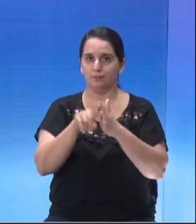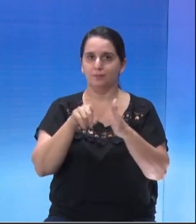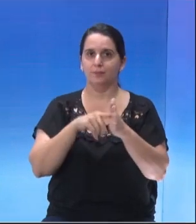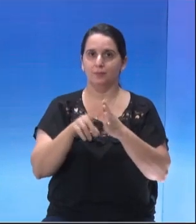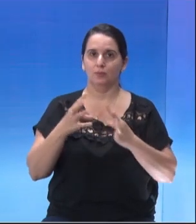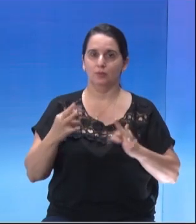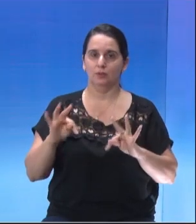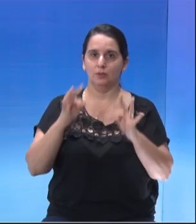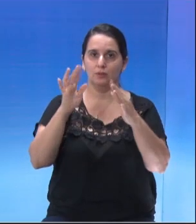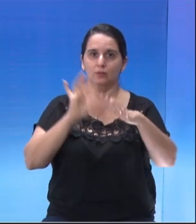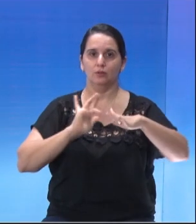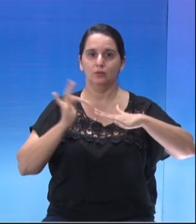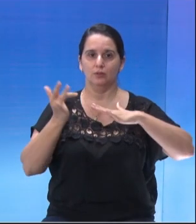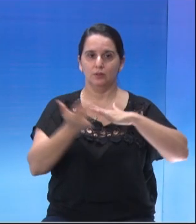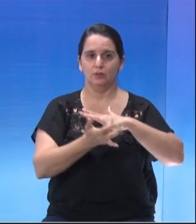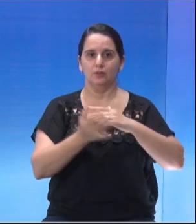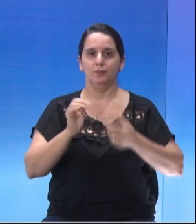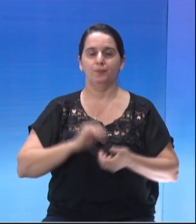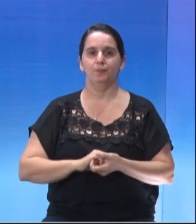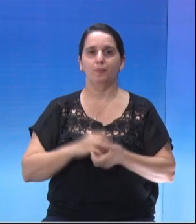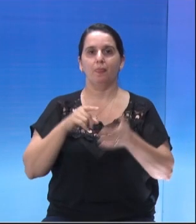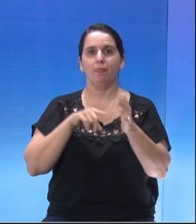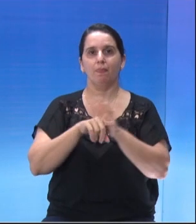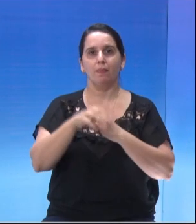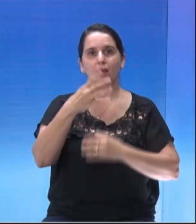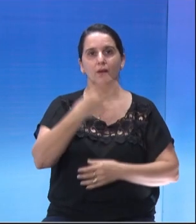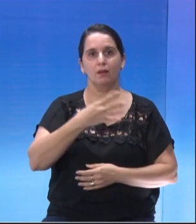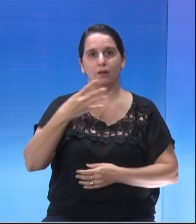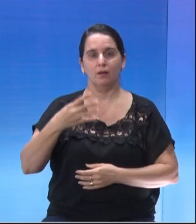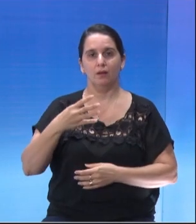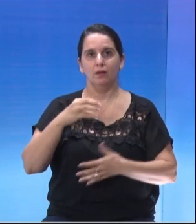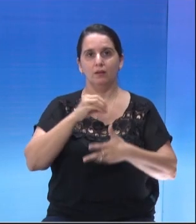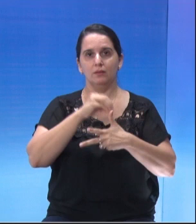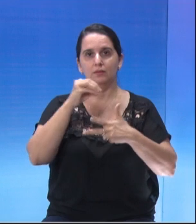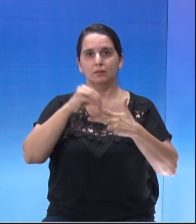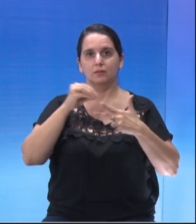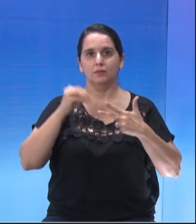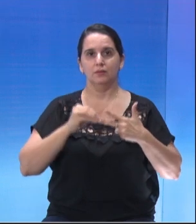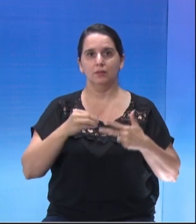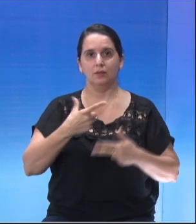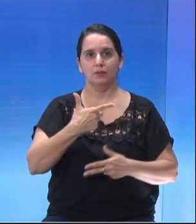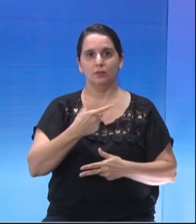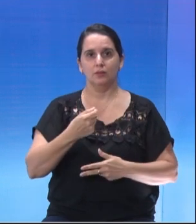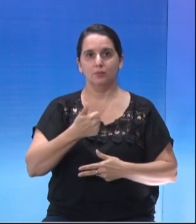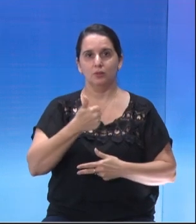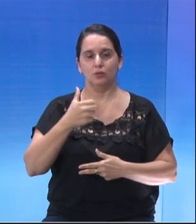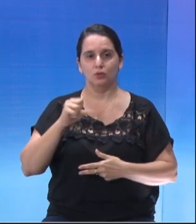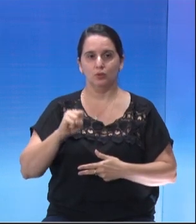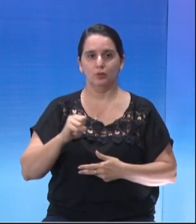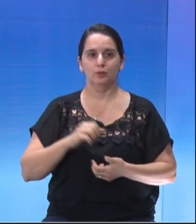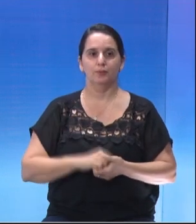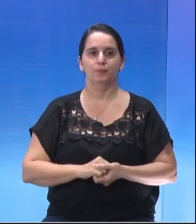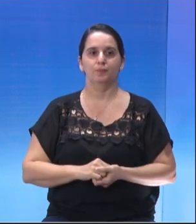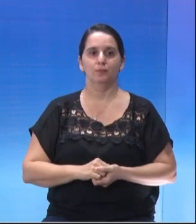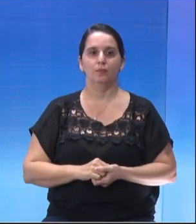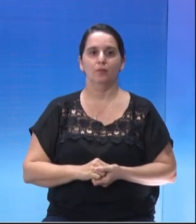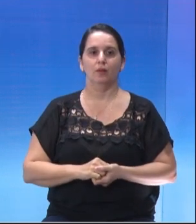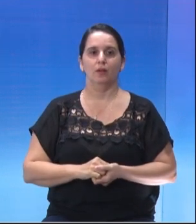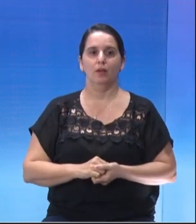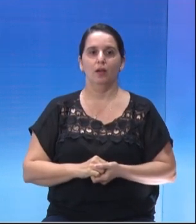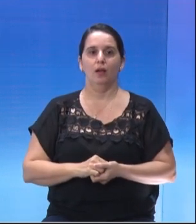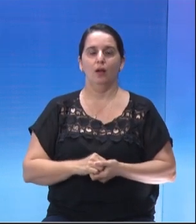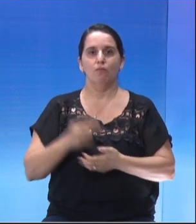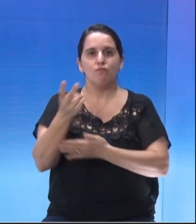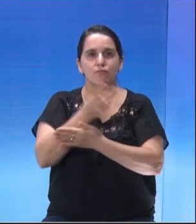questões. A questão 44 do Enem 2018, vamos ao texto. Farejador de